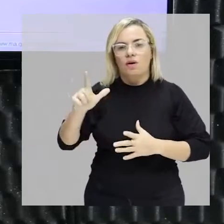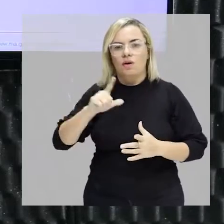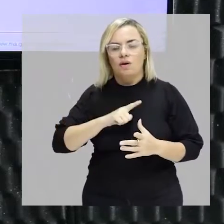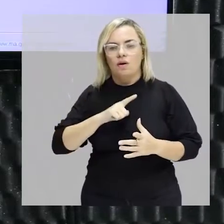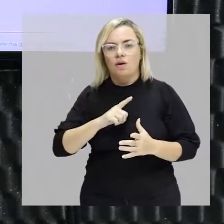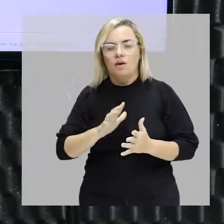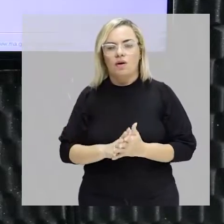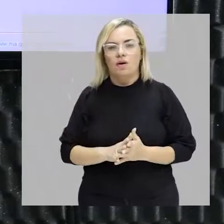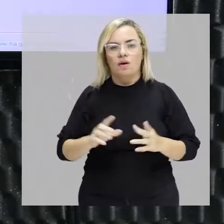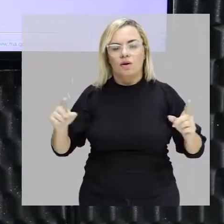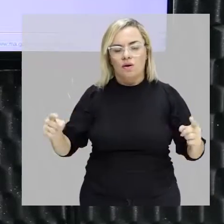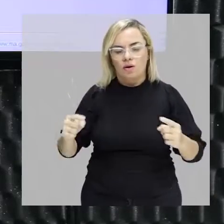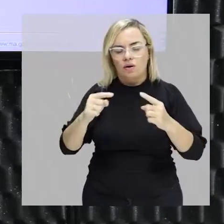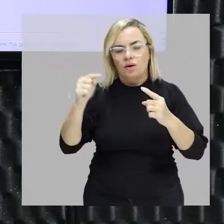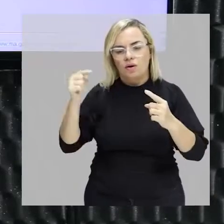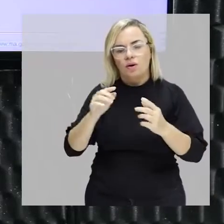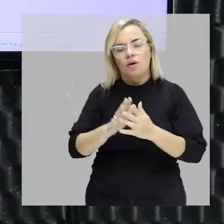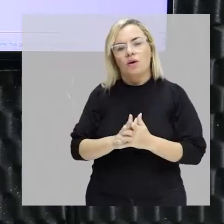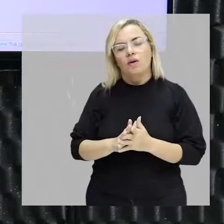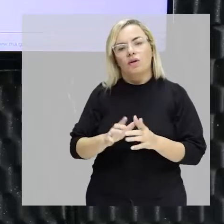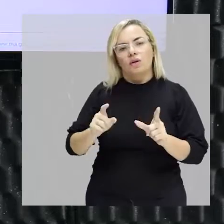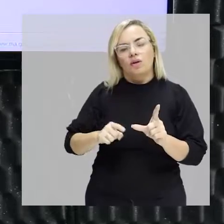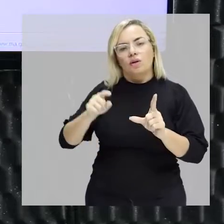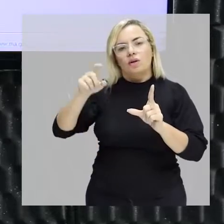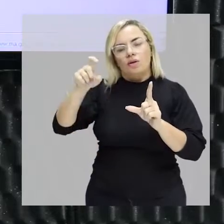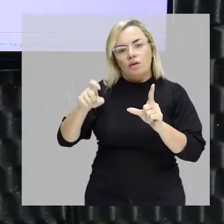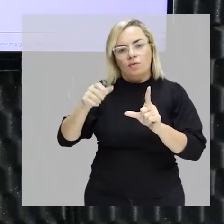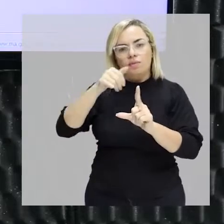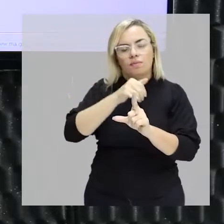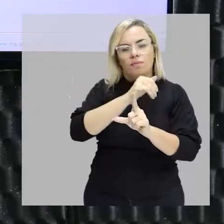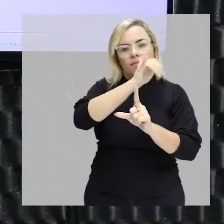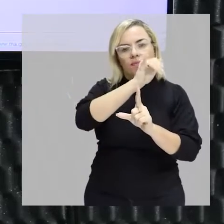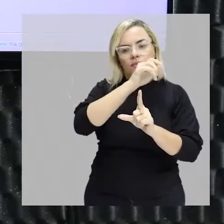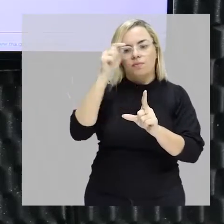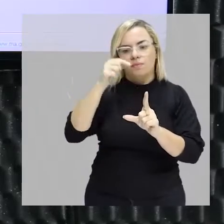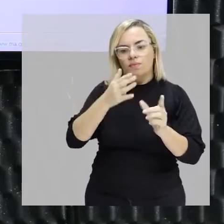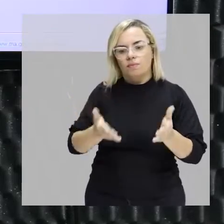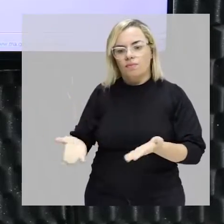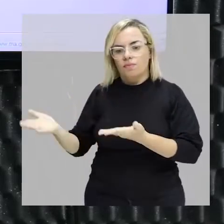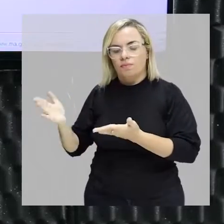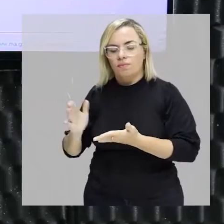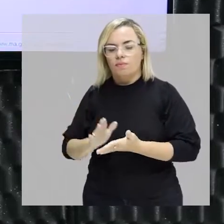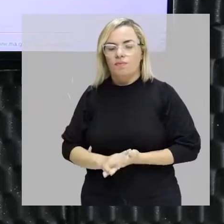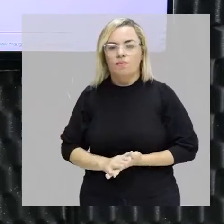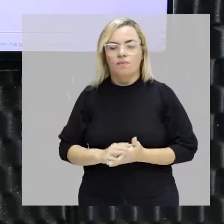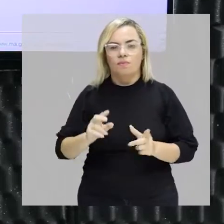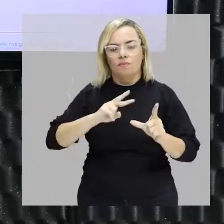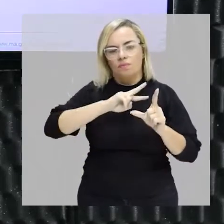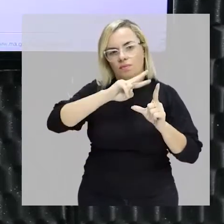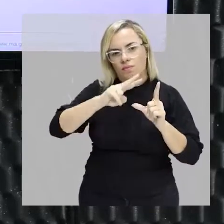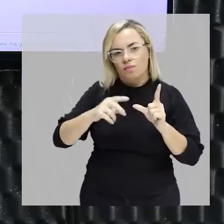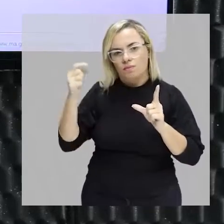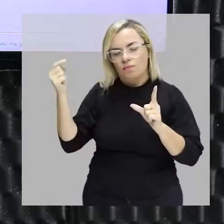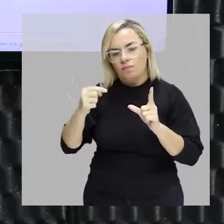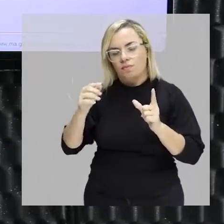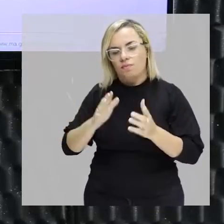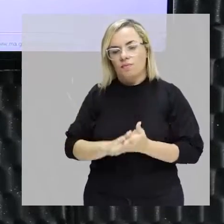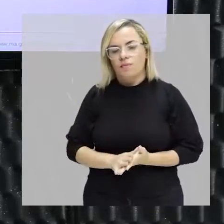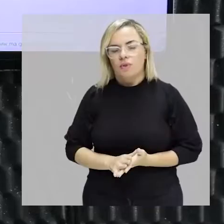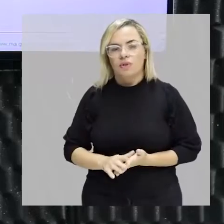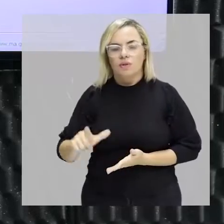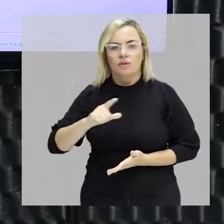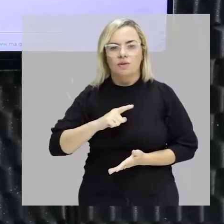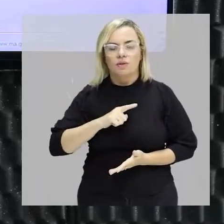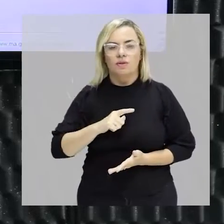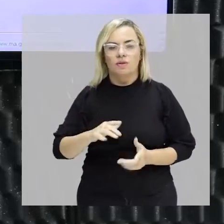par ordenado x, y. X, tá? E o y, que são as variáveis do par ordenado que compõem